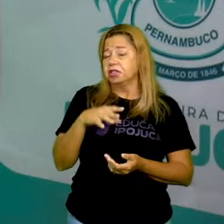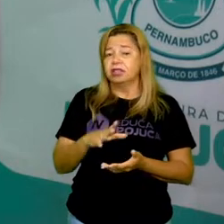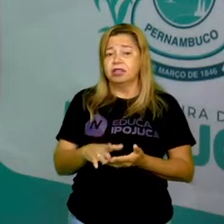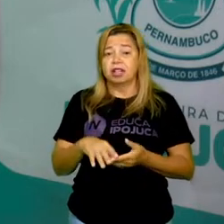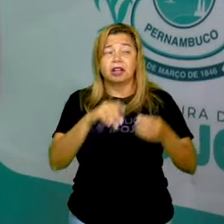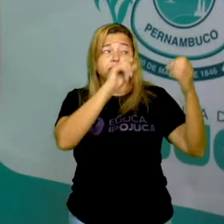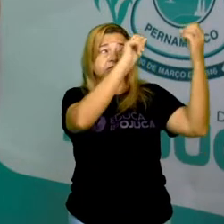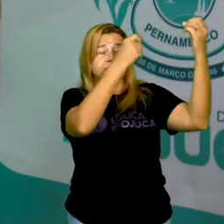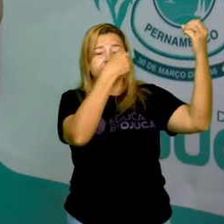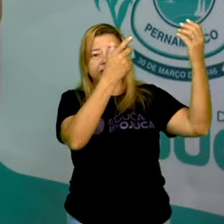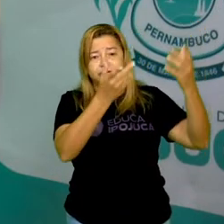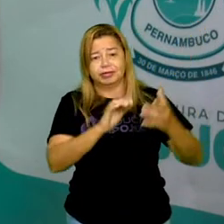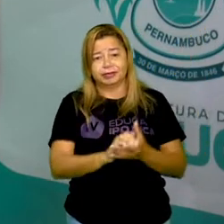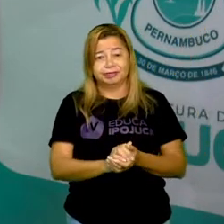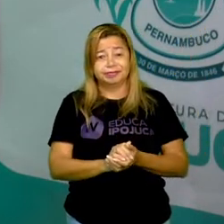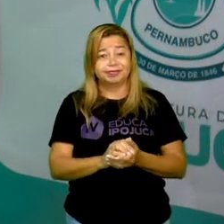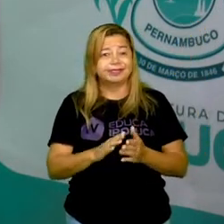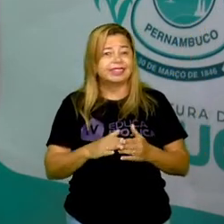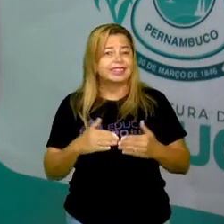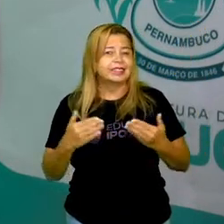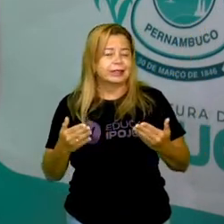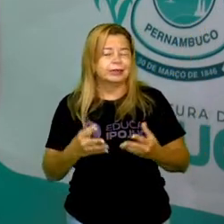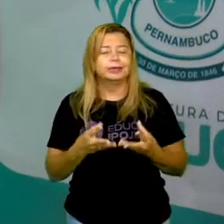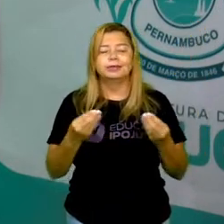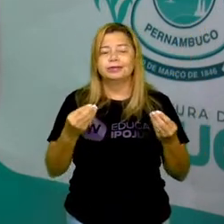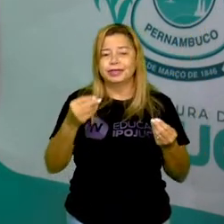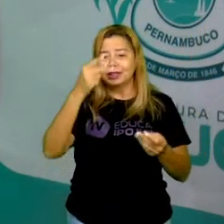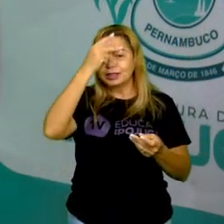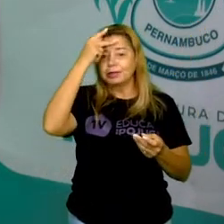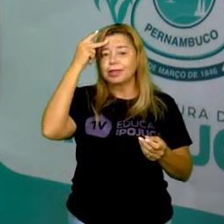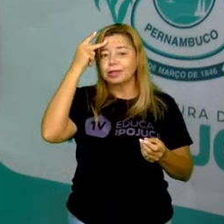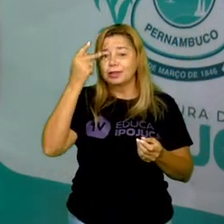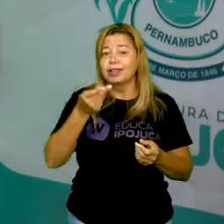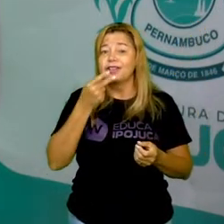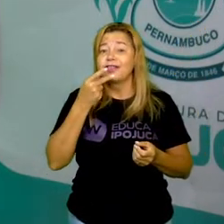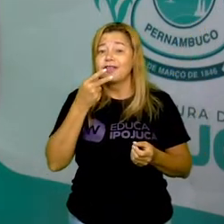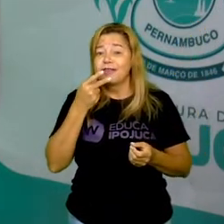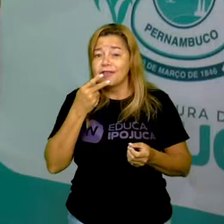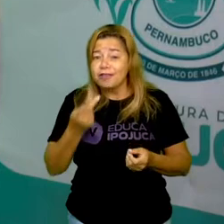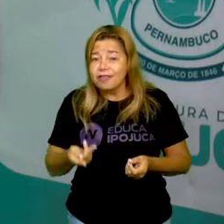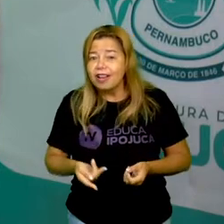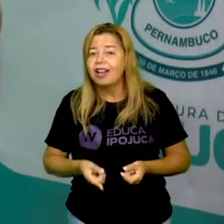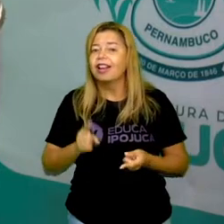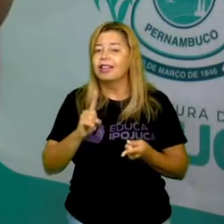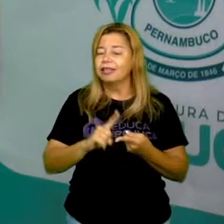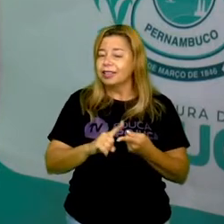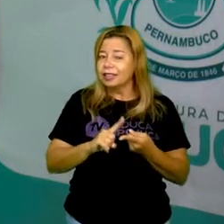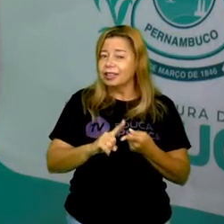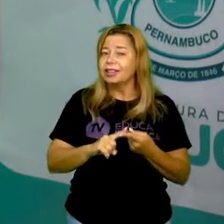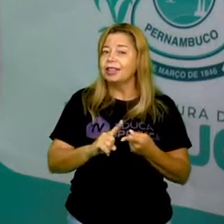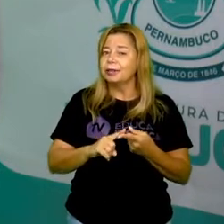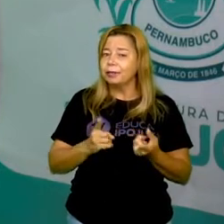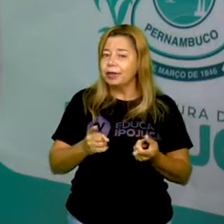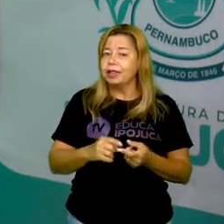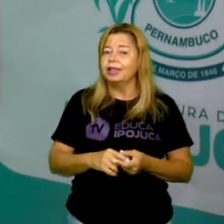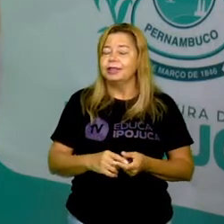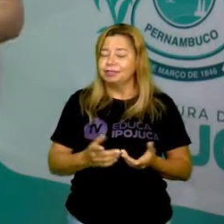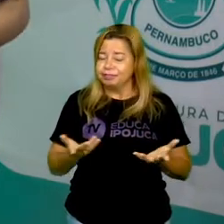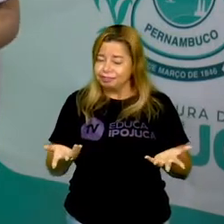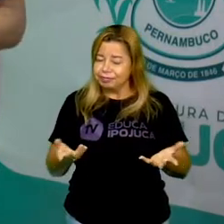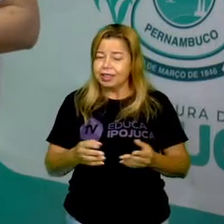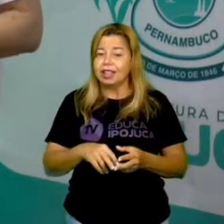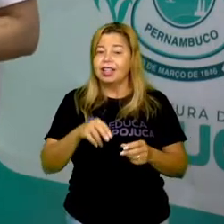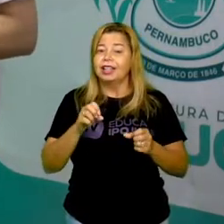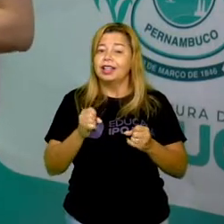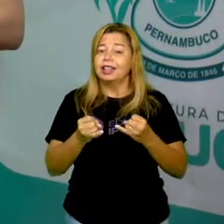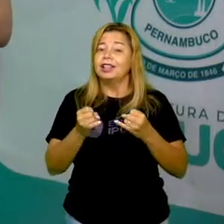vezes as pessoas não dizem isso, não é? Também eu não queria, também eu nem ligo, quando na verdade ligam e quando na verdade também queriam. A mesma